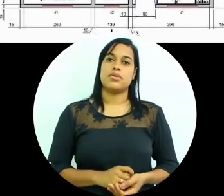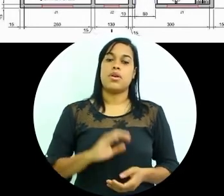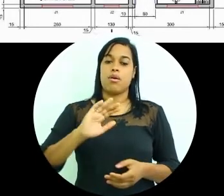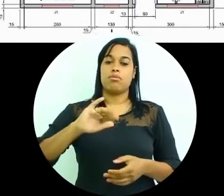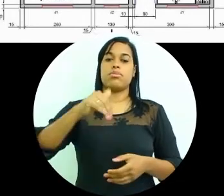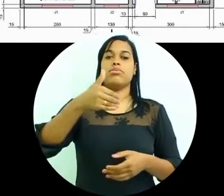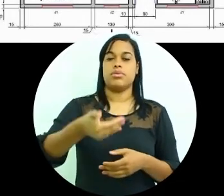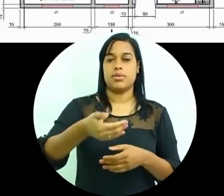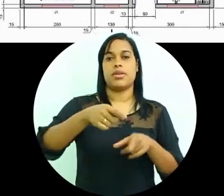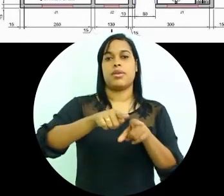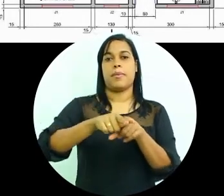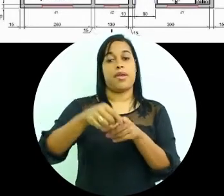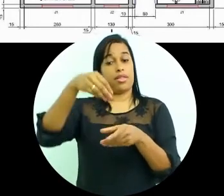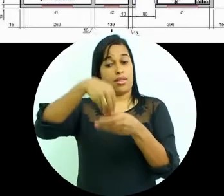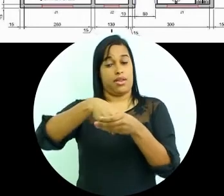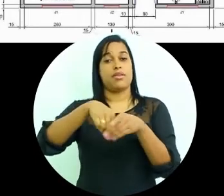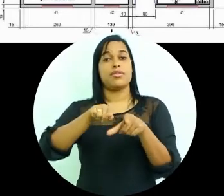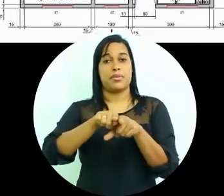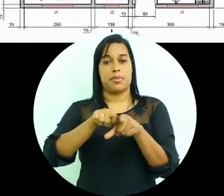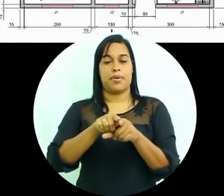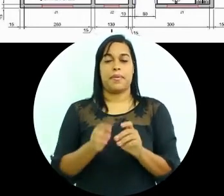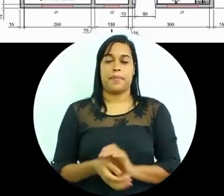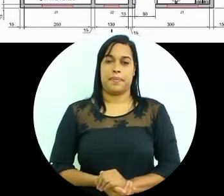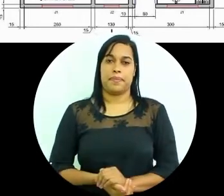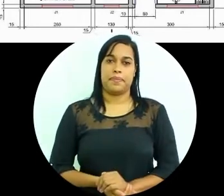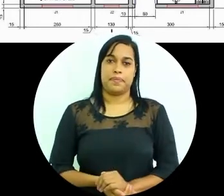para o canto externo e para o canto interno.